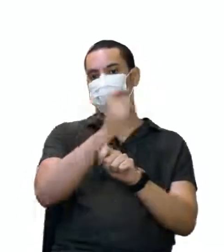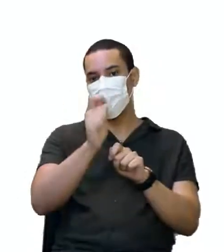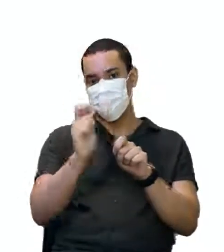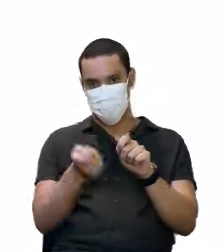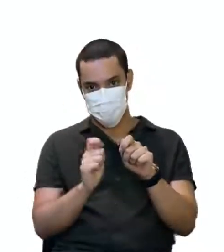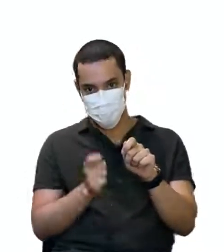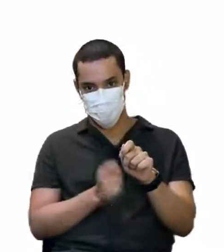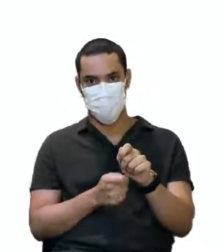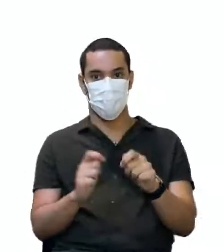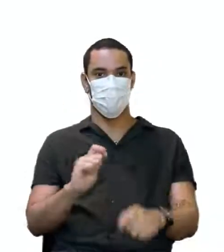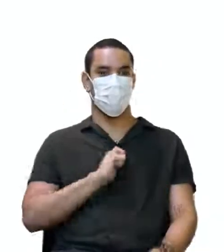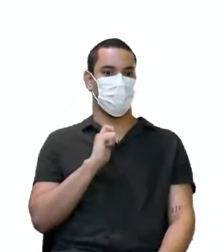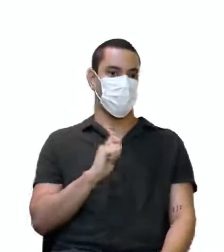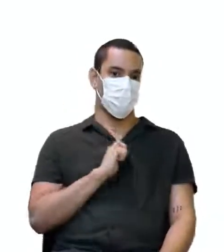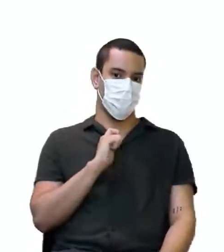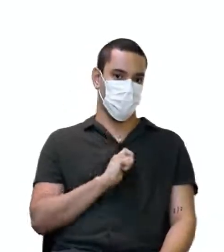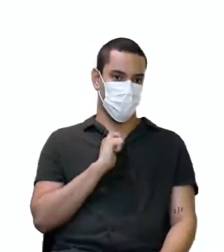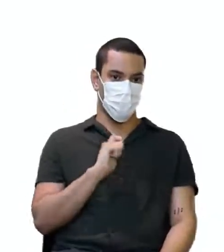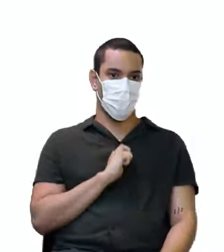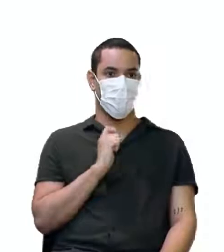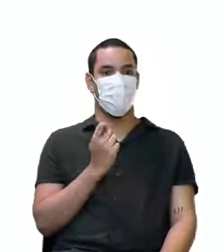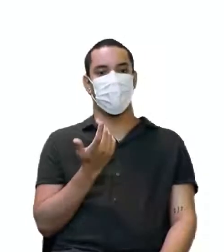lacunas, pois a antropologia...